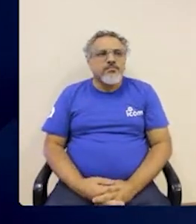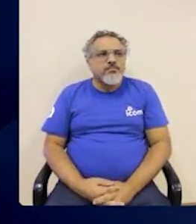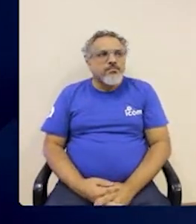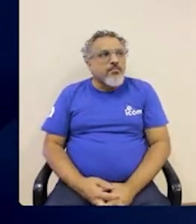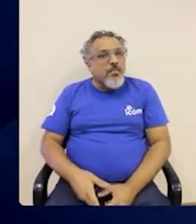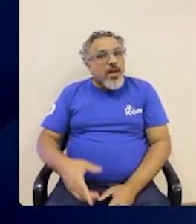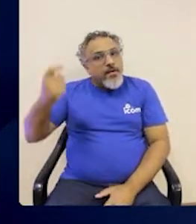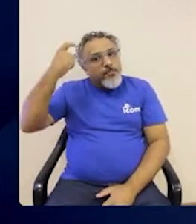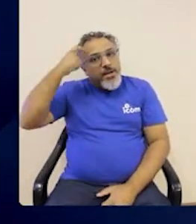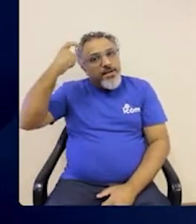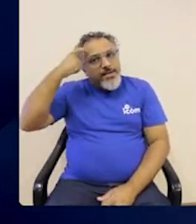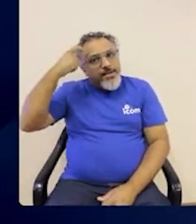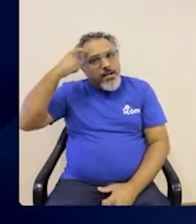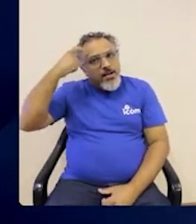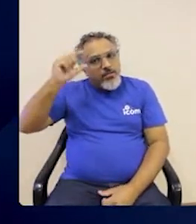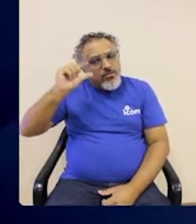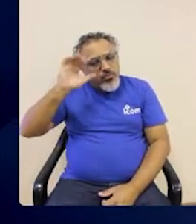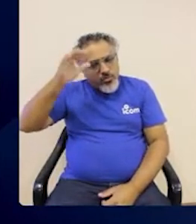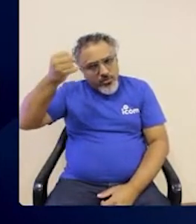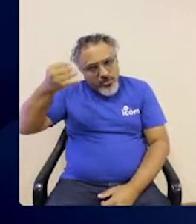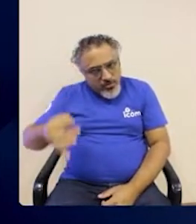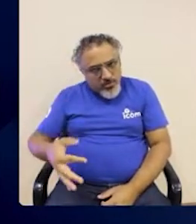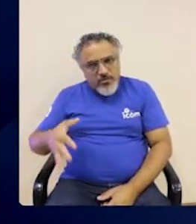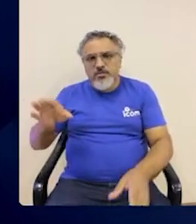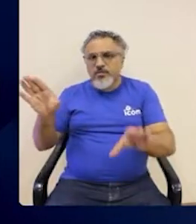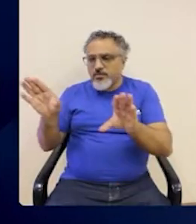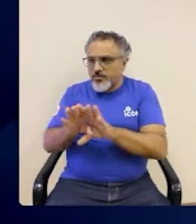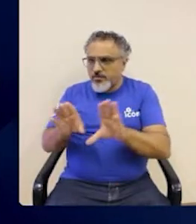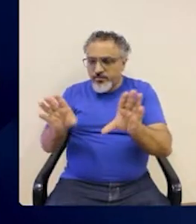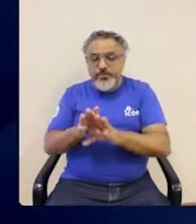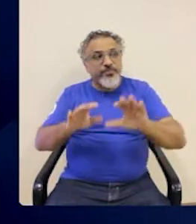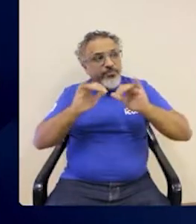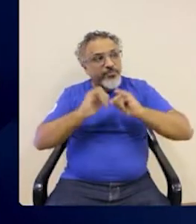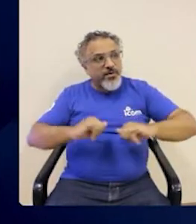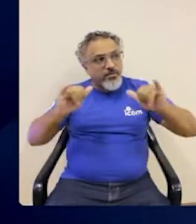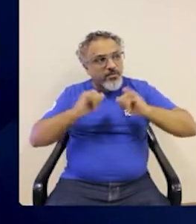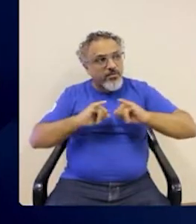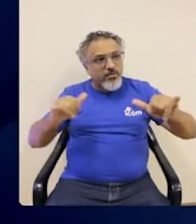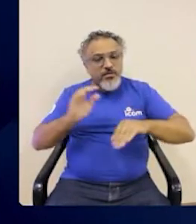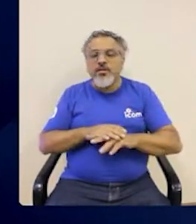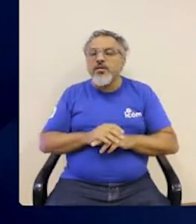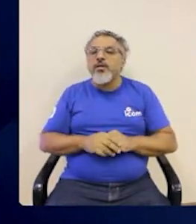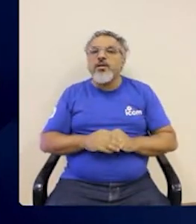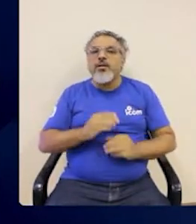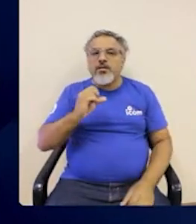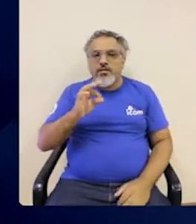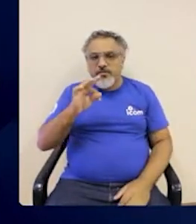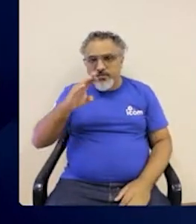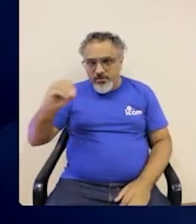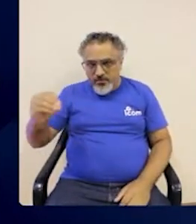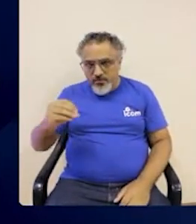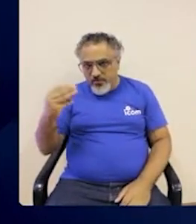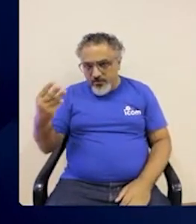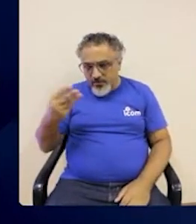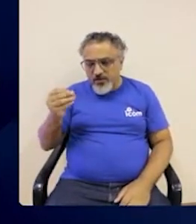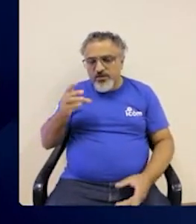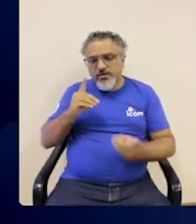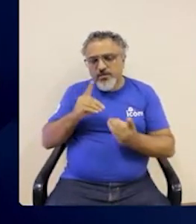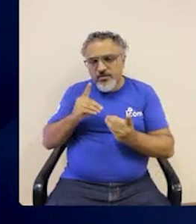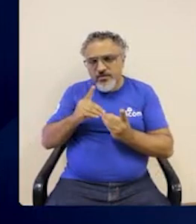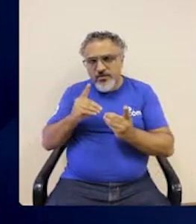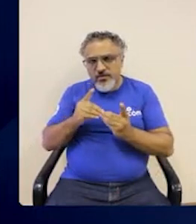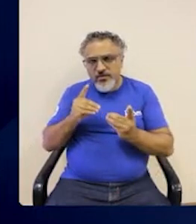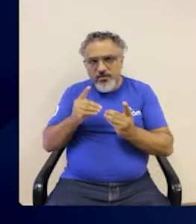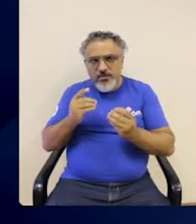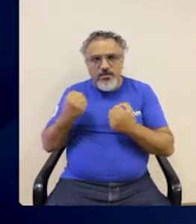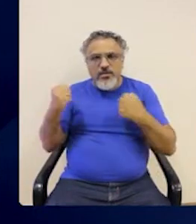Pensando um pouco nisso também, a gente publica, né, enquanto CREFITO 3, pelo GT de Fisioterapia na Atenção Básica, o documento